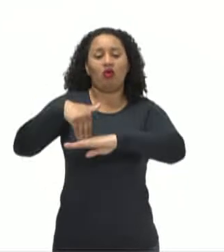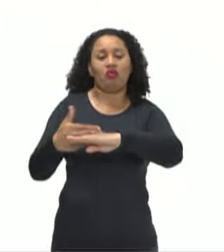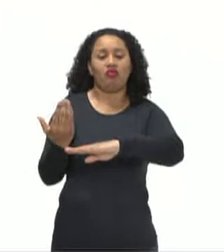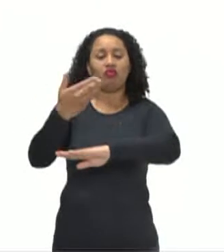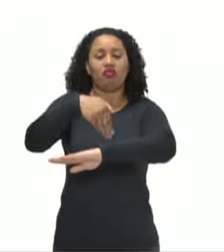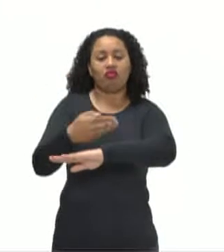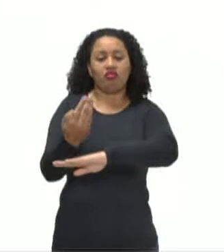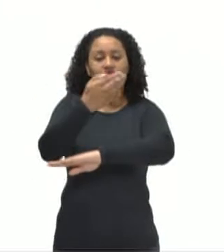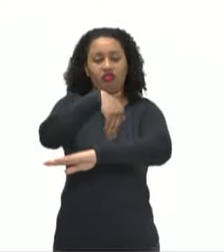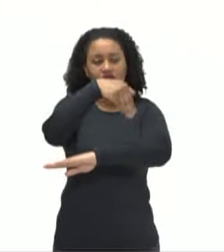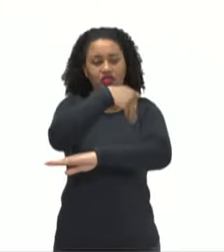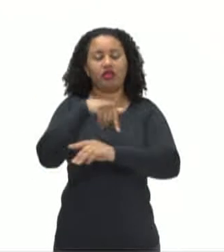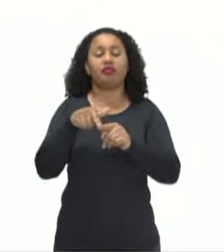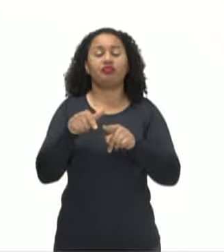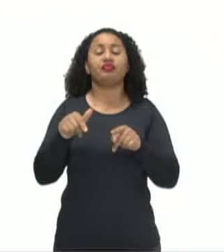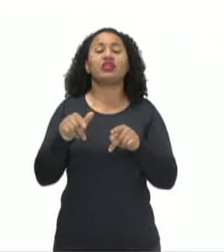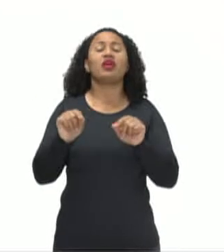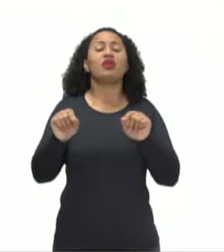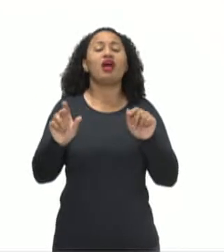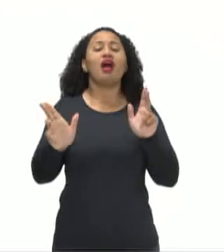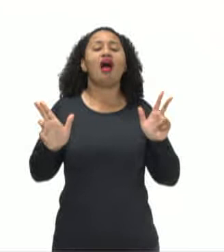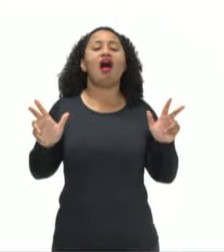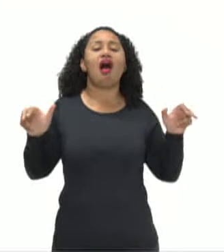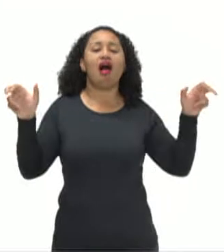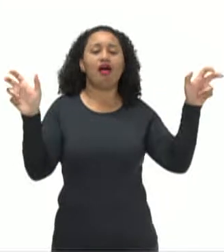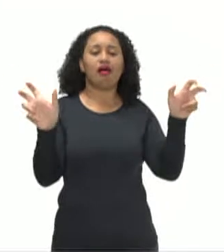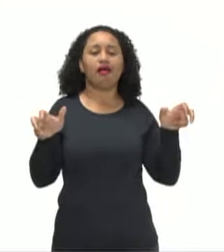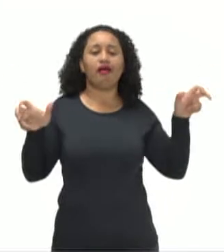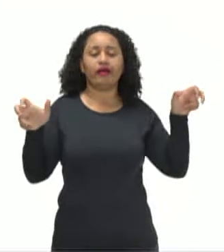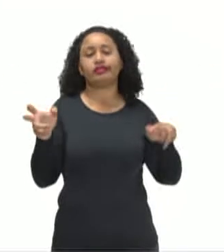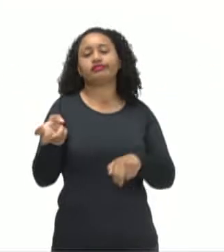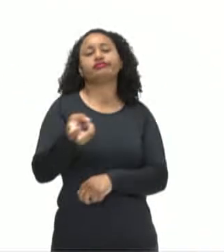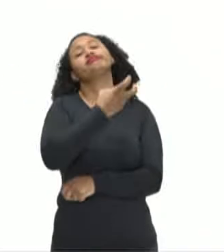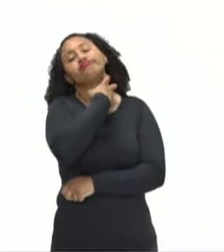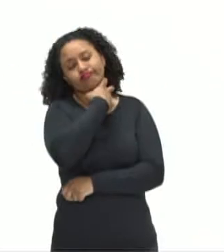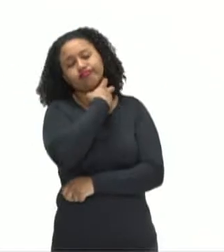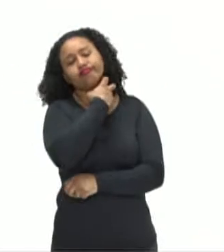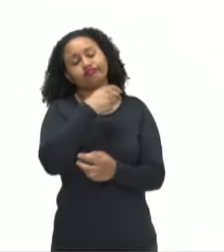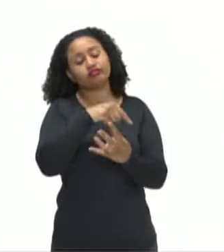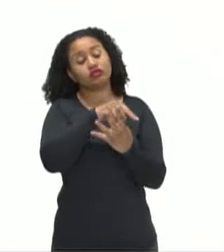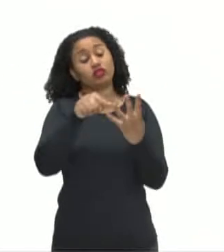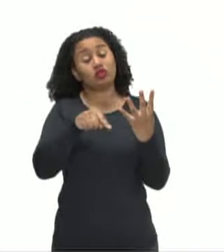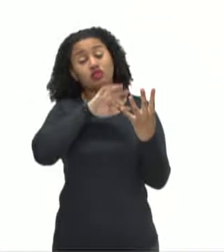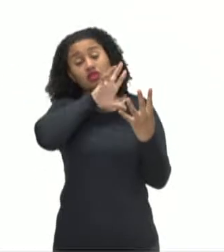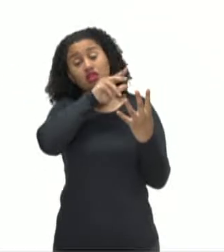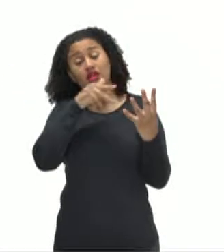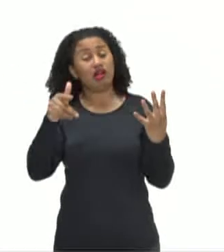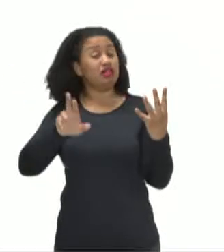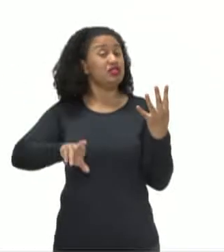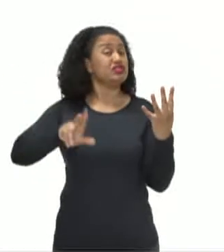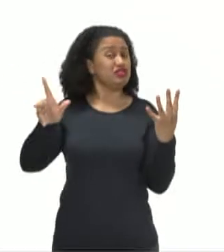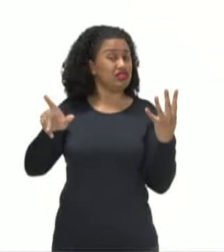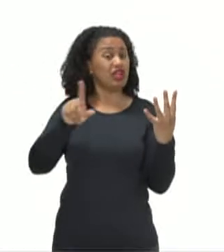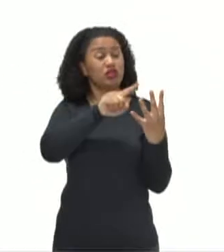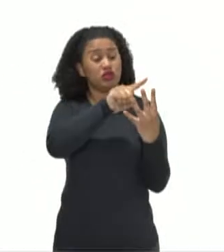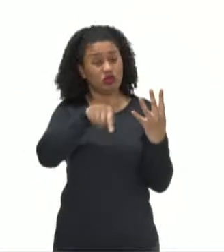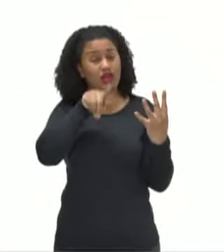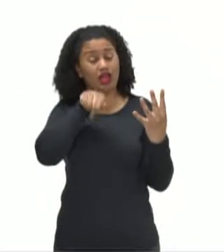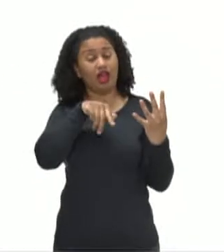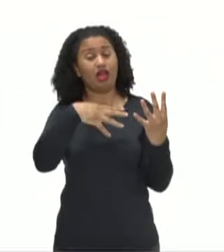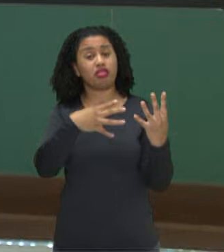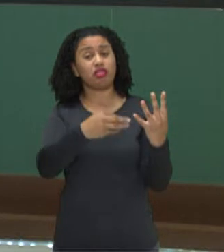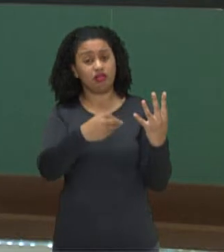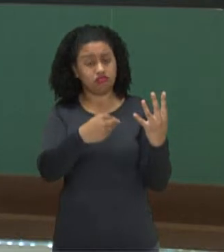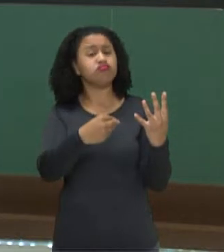a asa do morcego. Perceba que esses 4 animais totalmente diferentes são mamíferos.